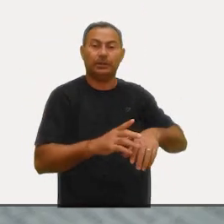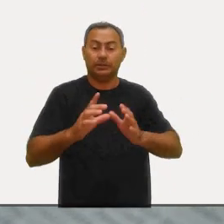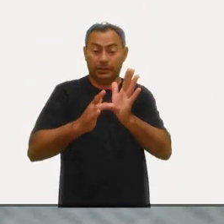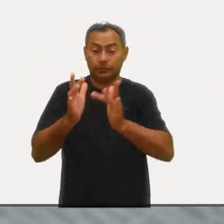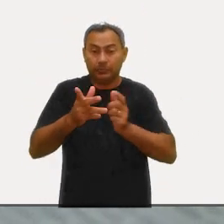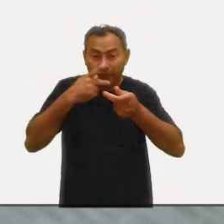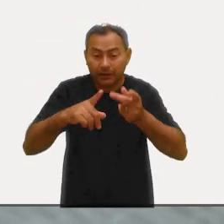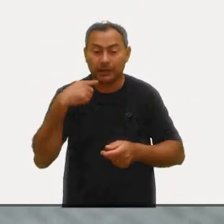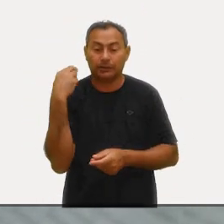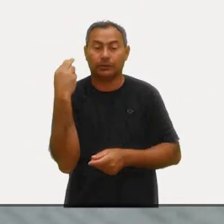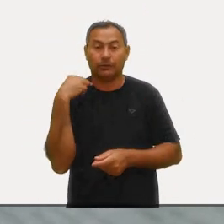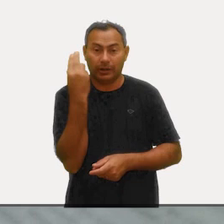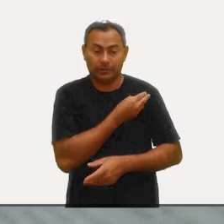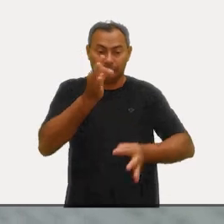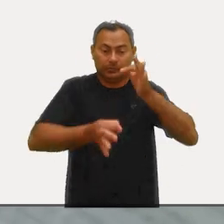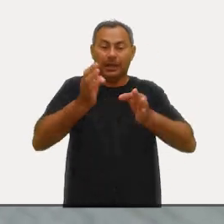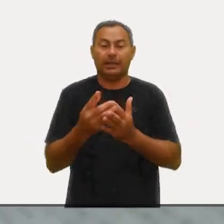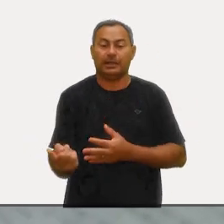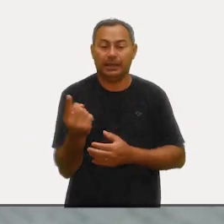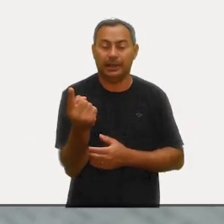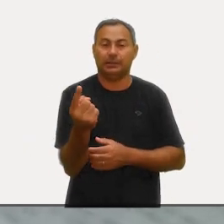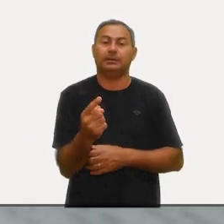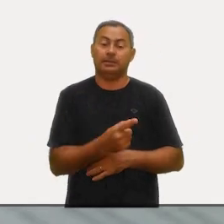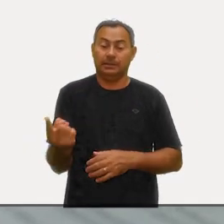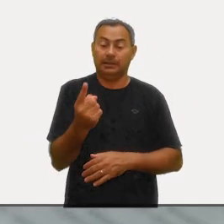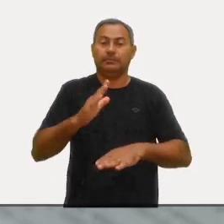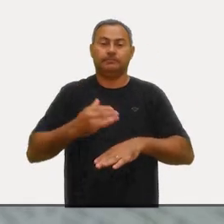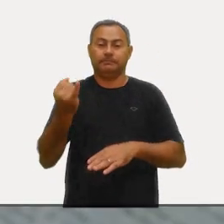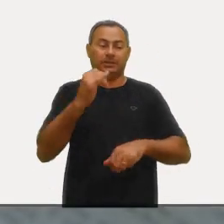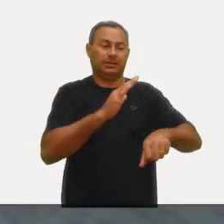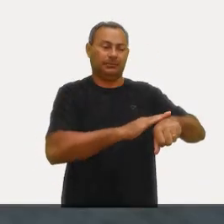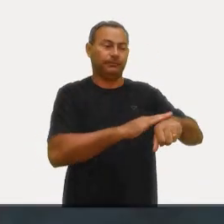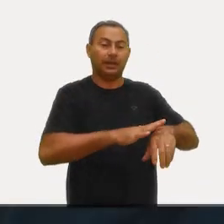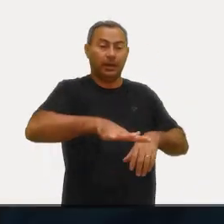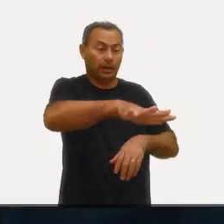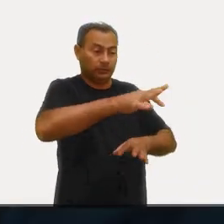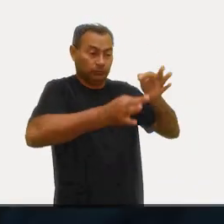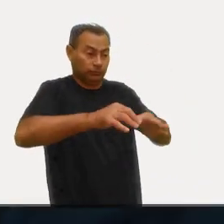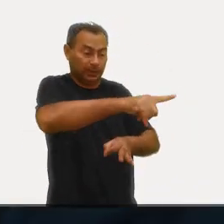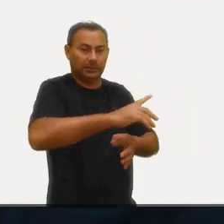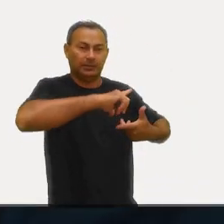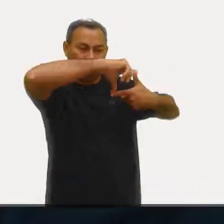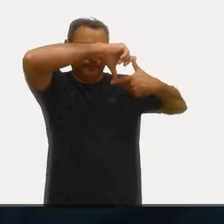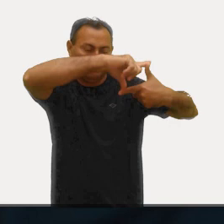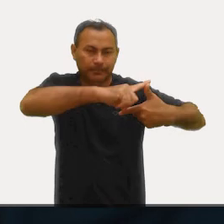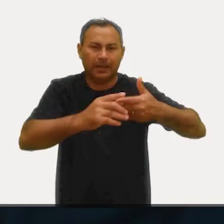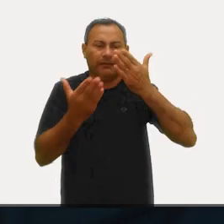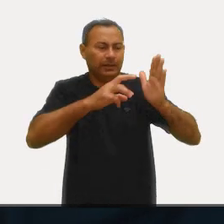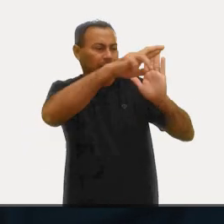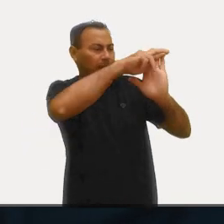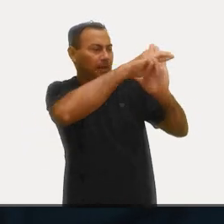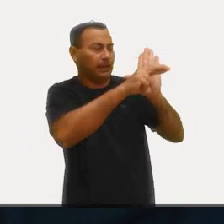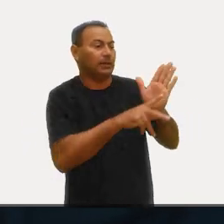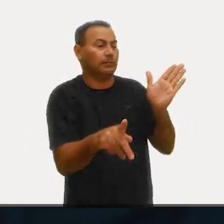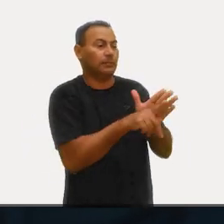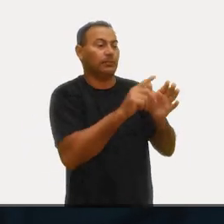é eterna. O eterno é mais importante do que o temporal. A justiça deles era tradicional, baseada